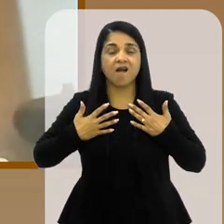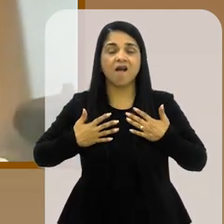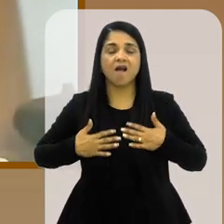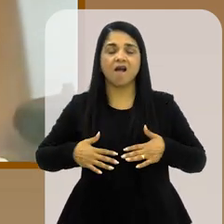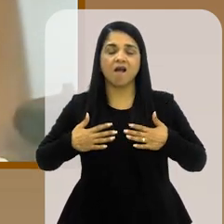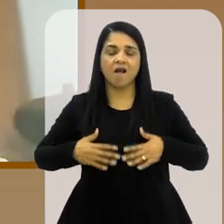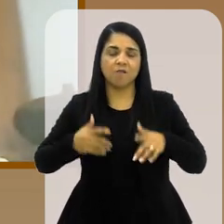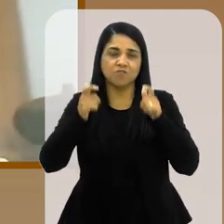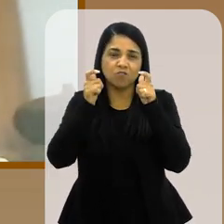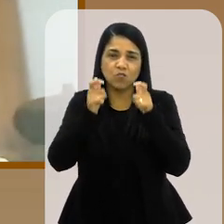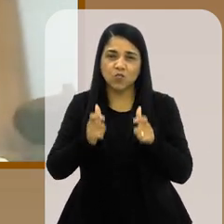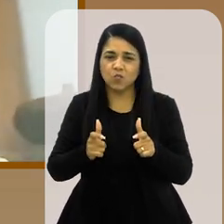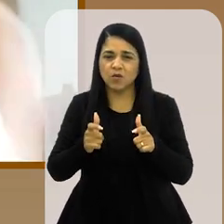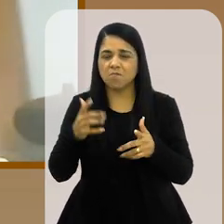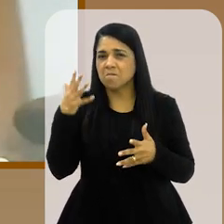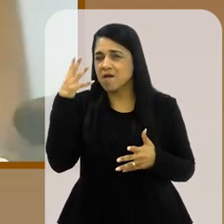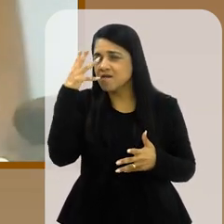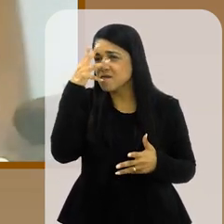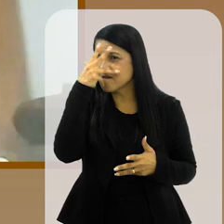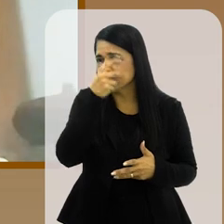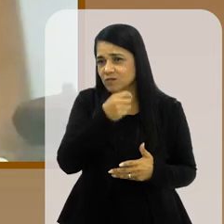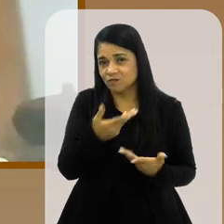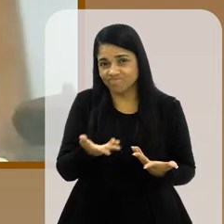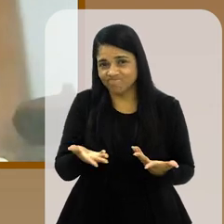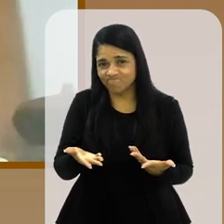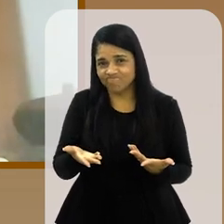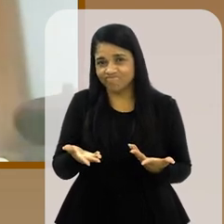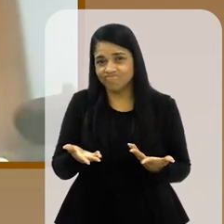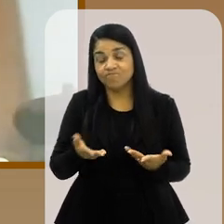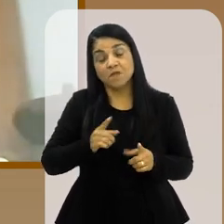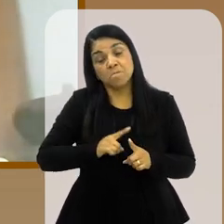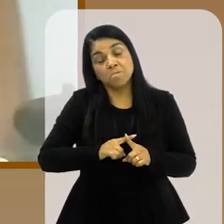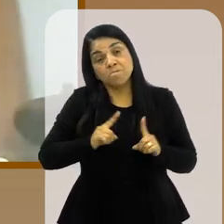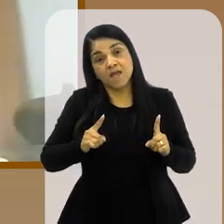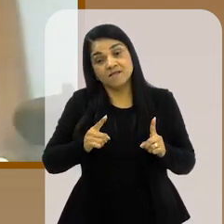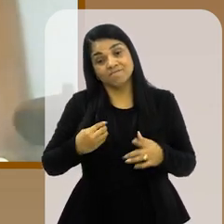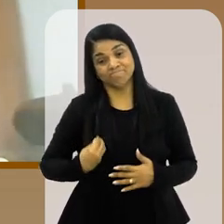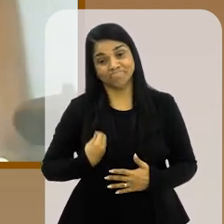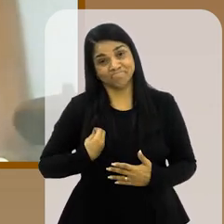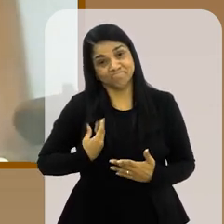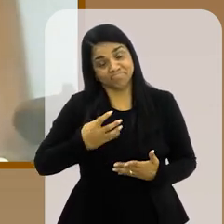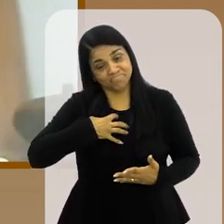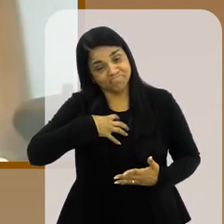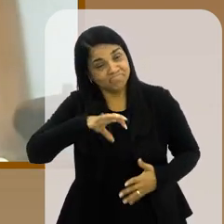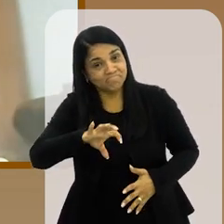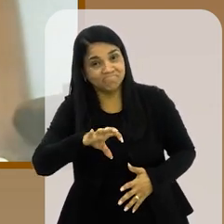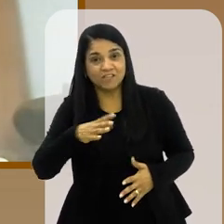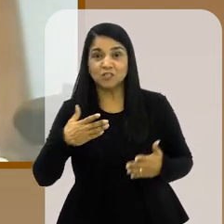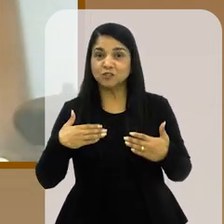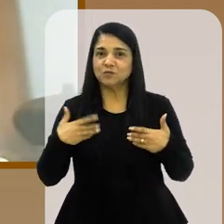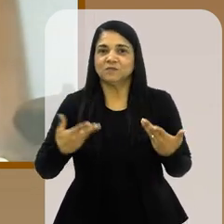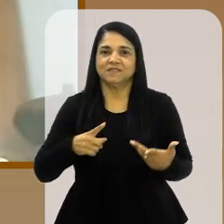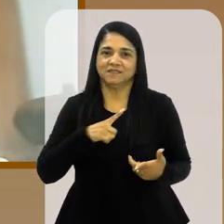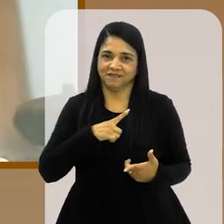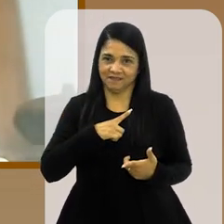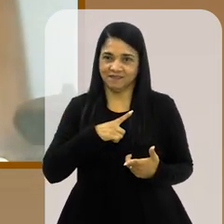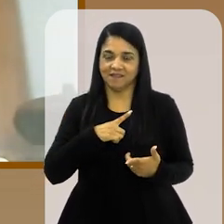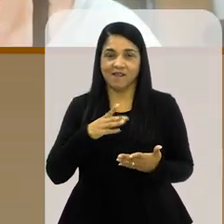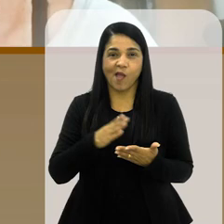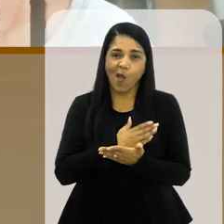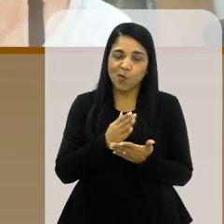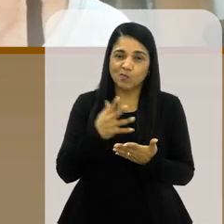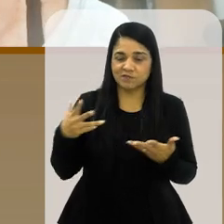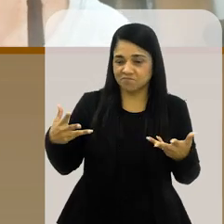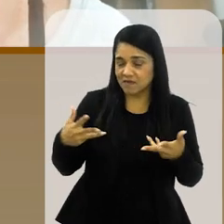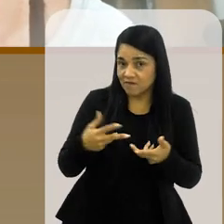calma, nesse lugar magnífico, maravilhoso, né? Mas a vida é assim, tem surpresas,